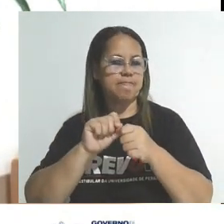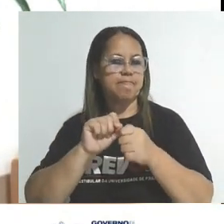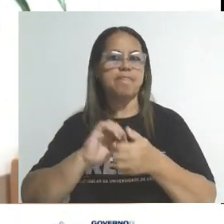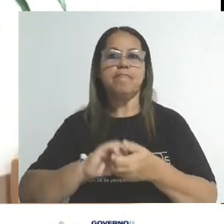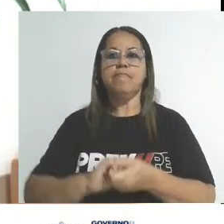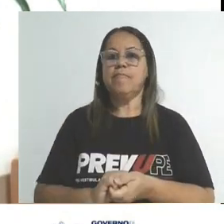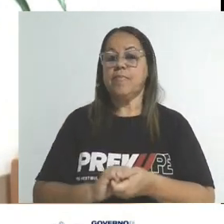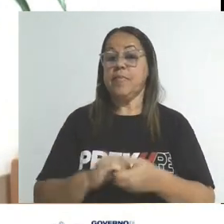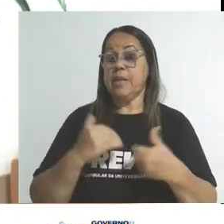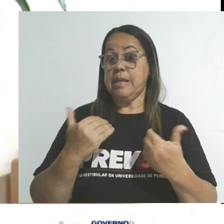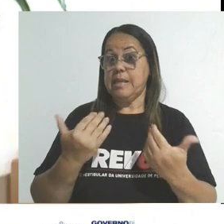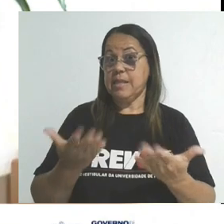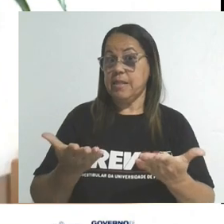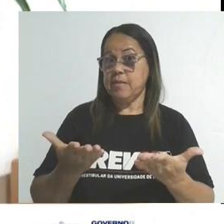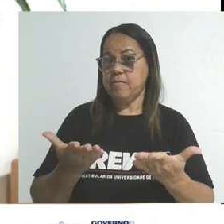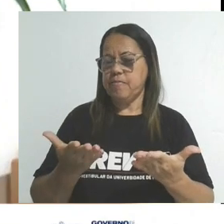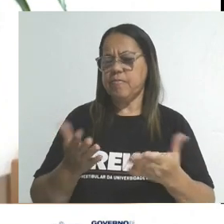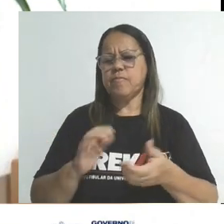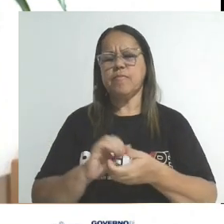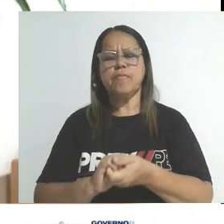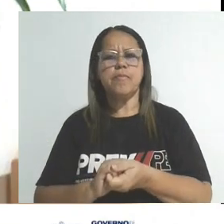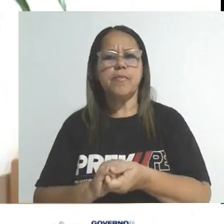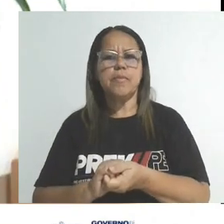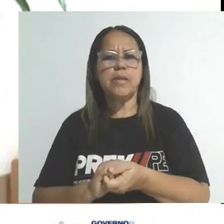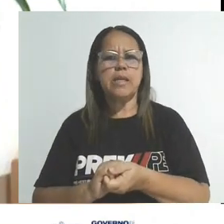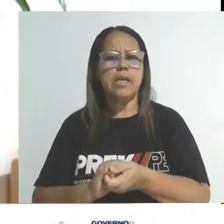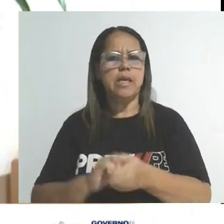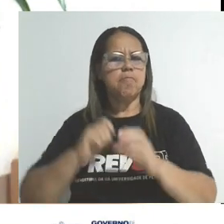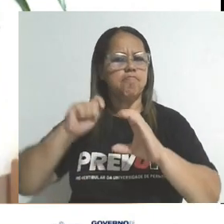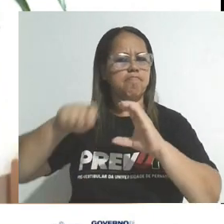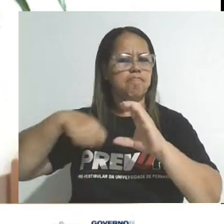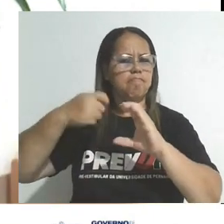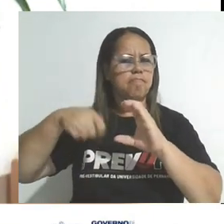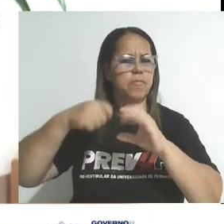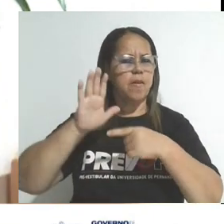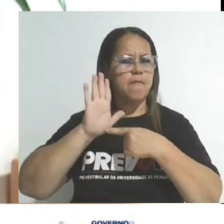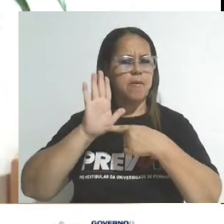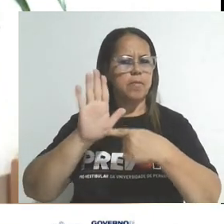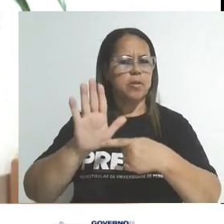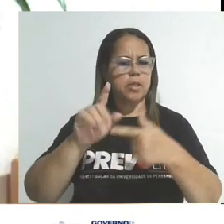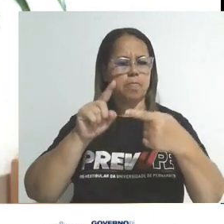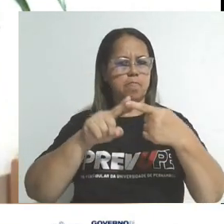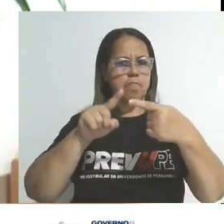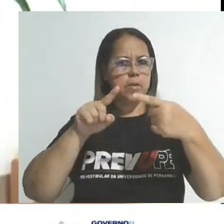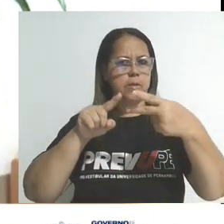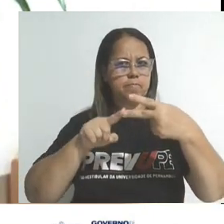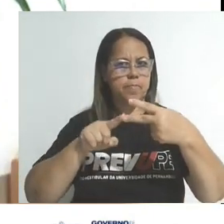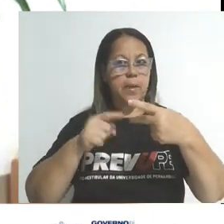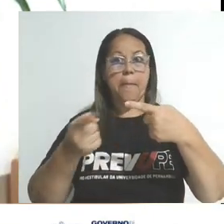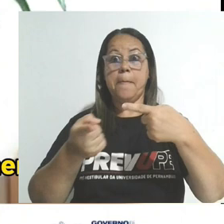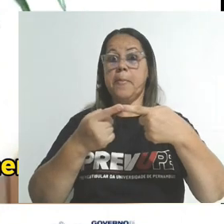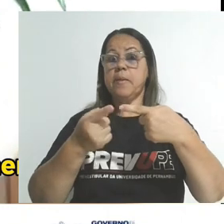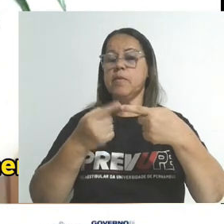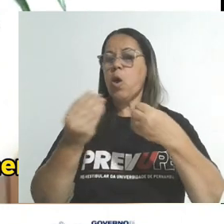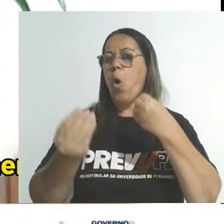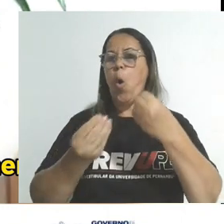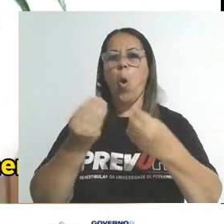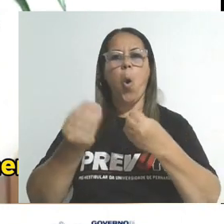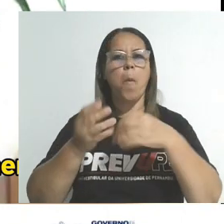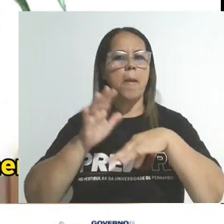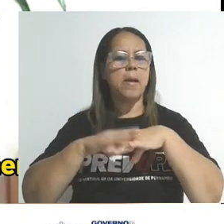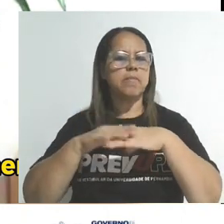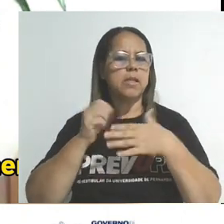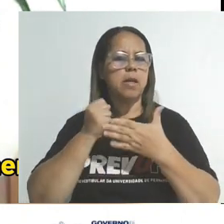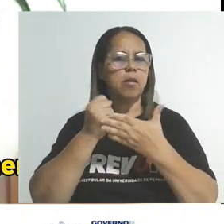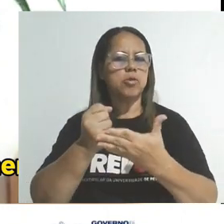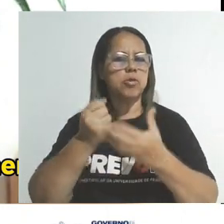poderá fazer. Então, além disso, esse vídeo vai trazer duas situações. A primeira, como a